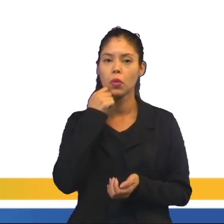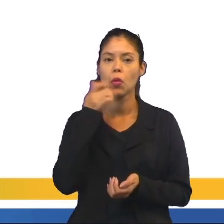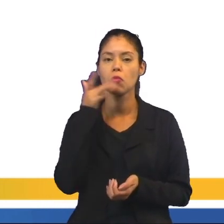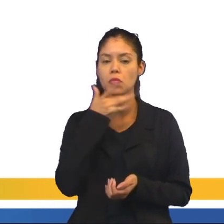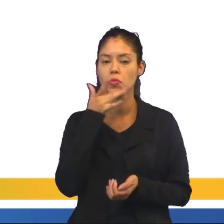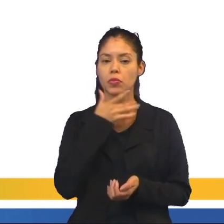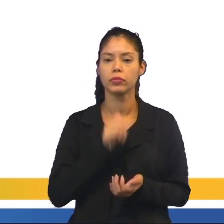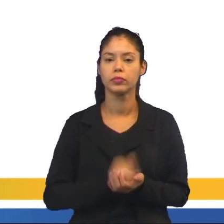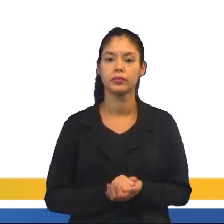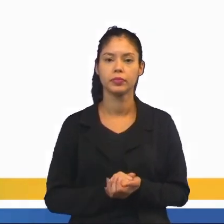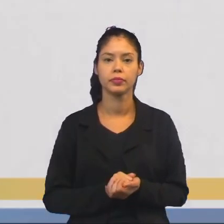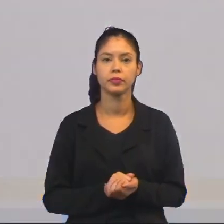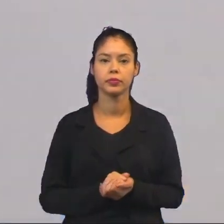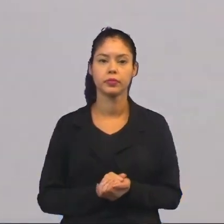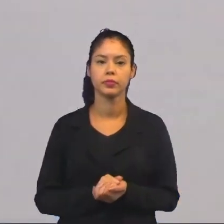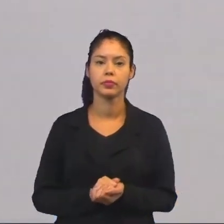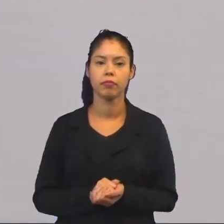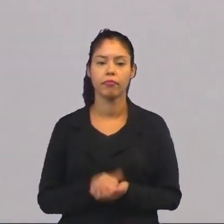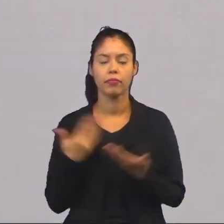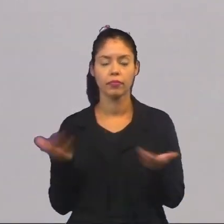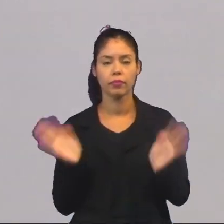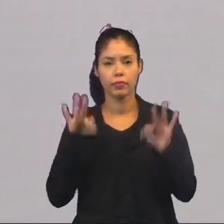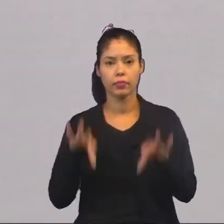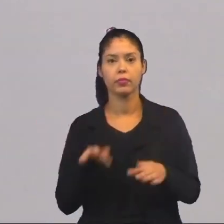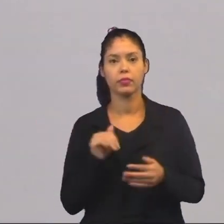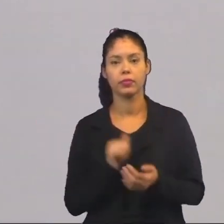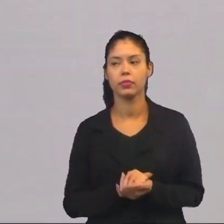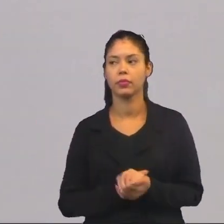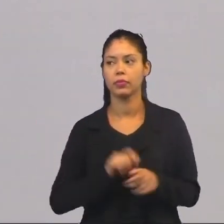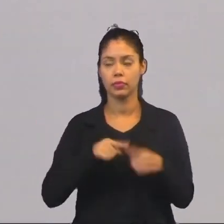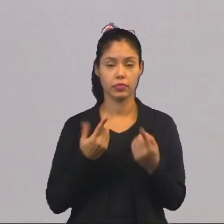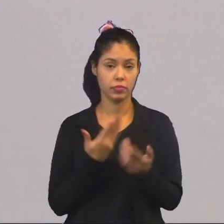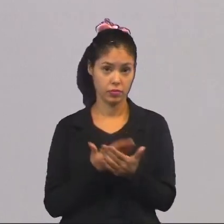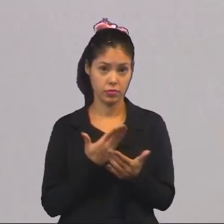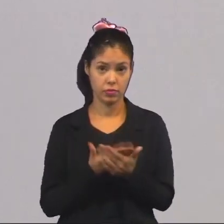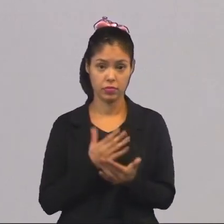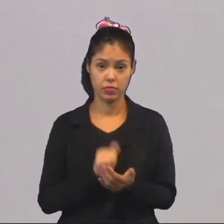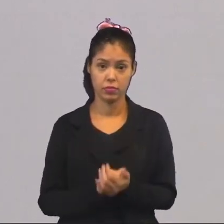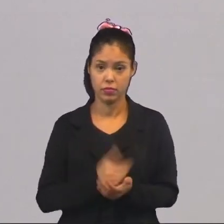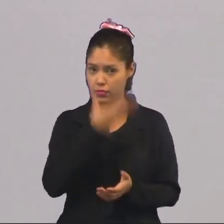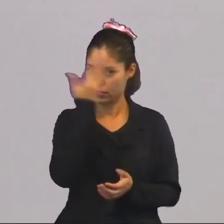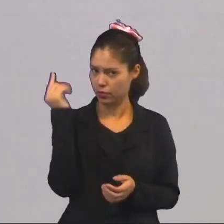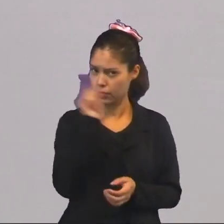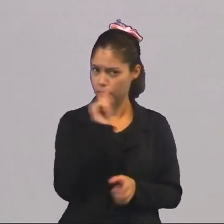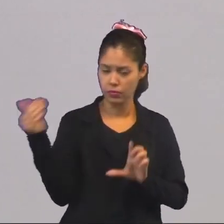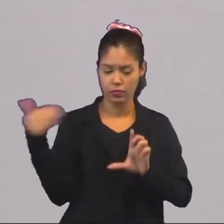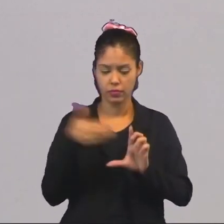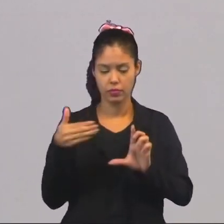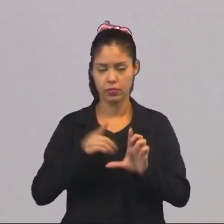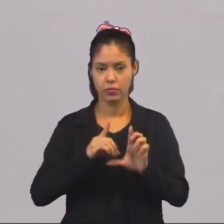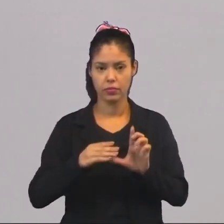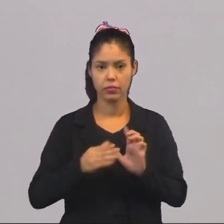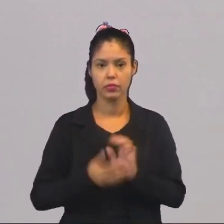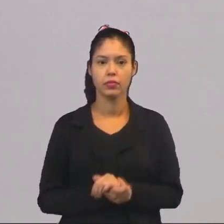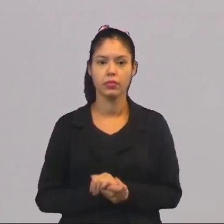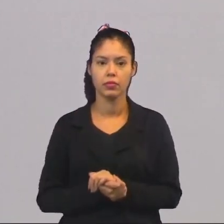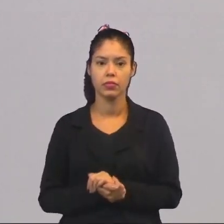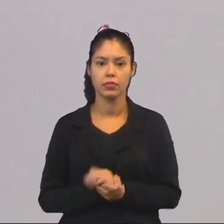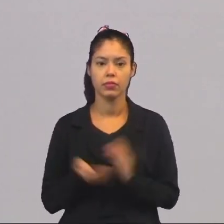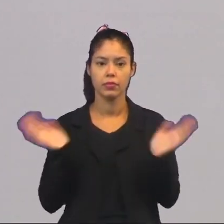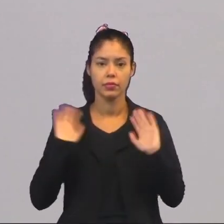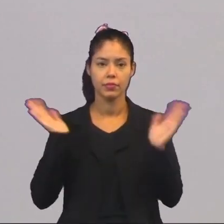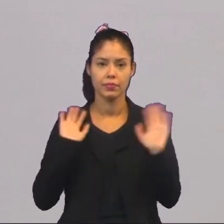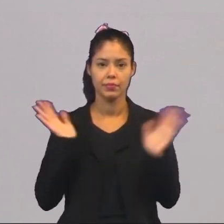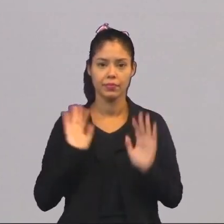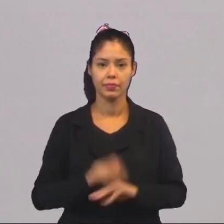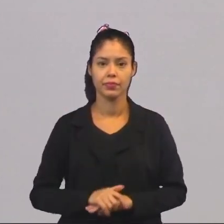é o predicado bom então Aqui galerinha finalizamos Mais uma aula não esqueçam de acessar o Portal educ